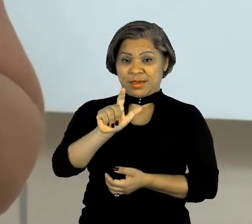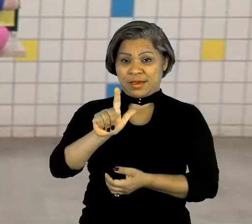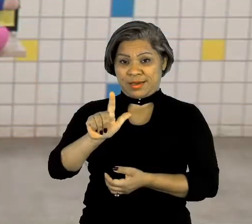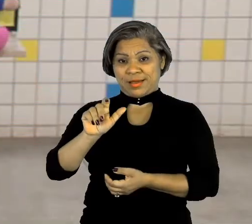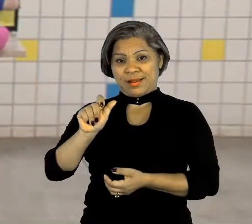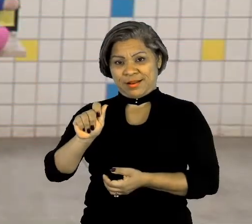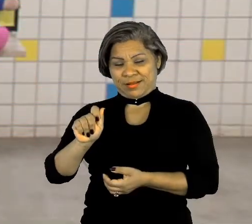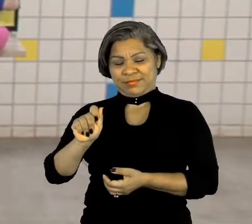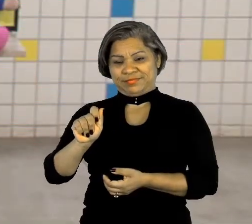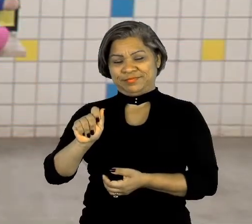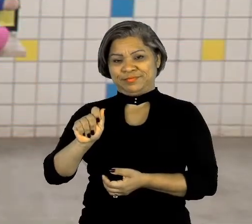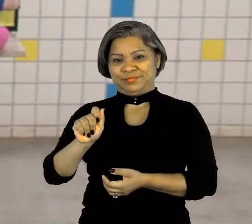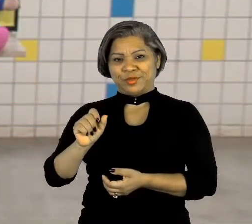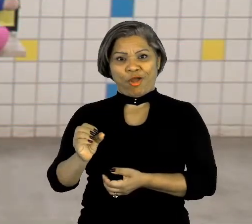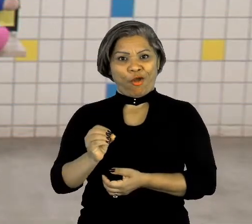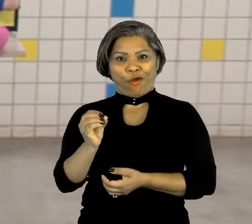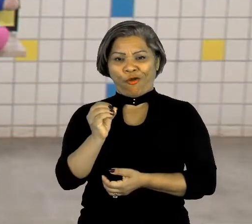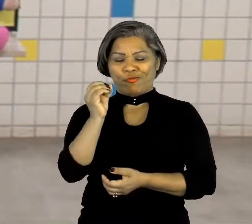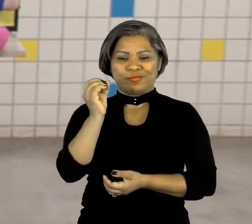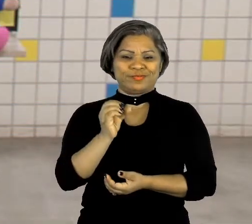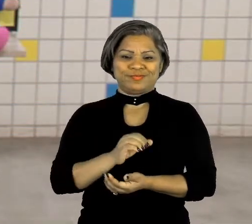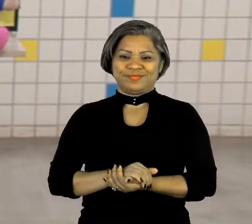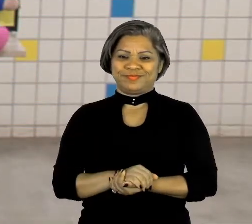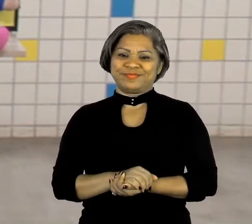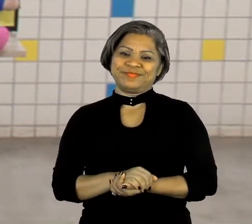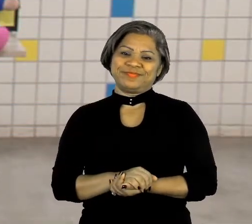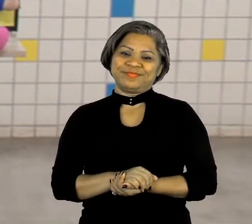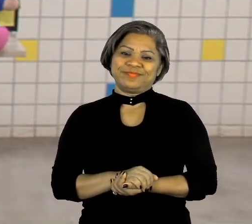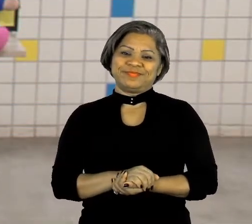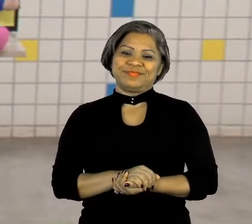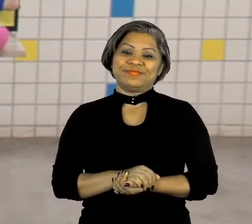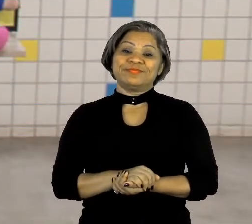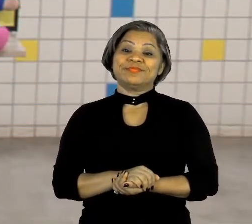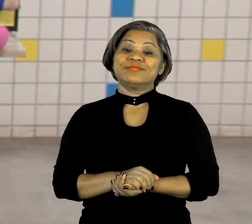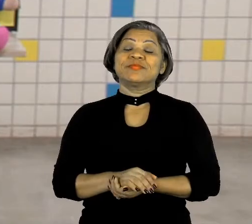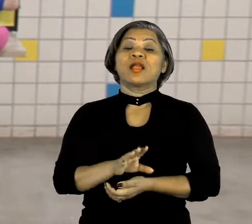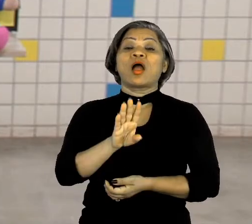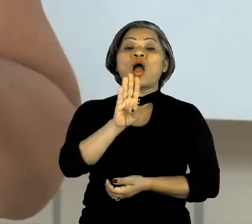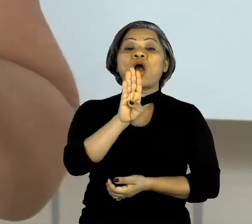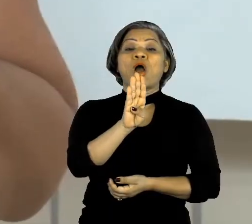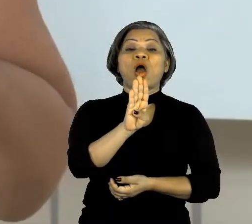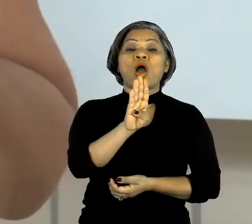Mala. Ótimo. Essa aqui, ó,